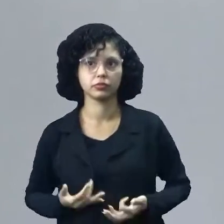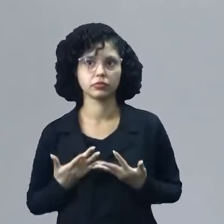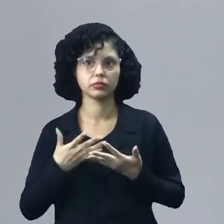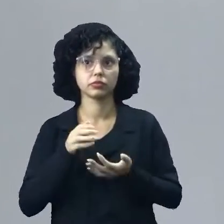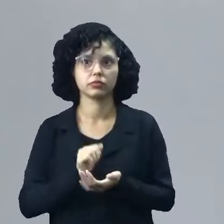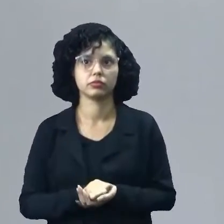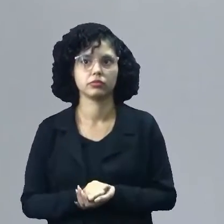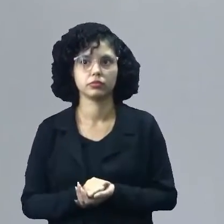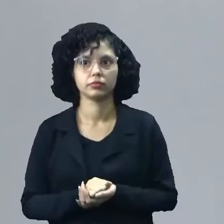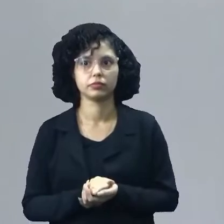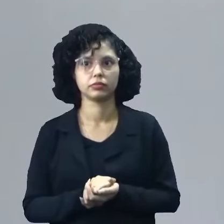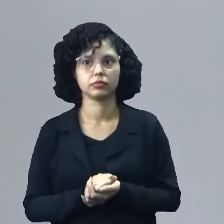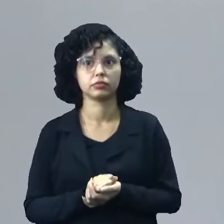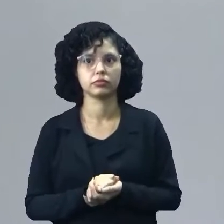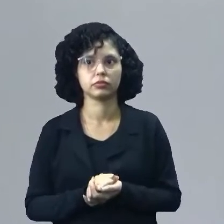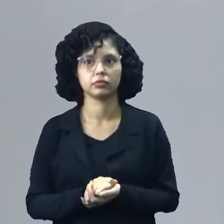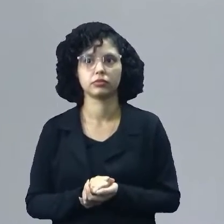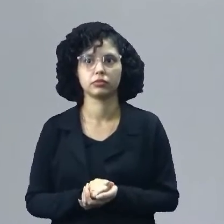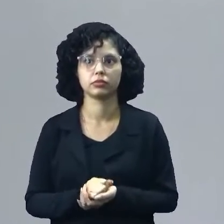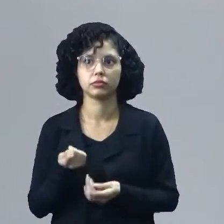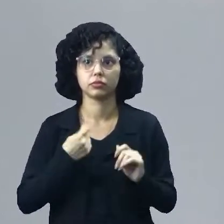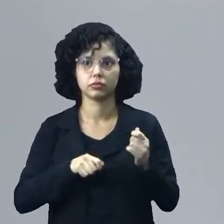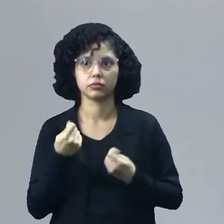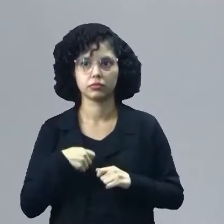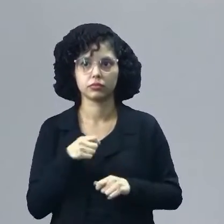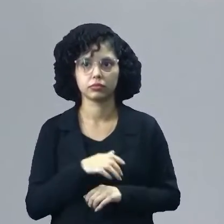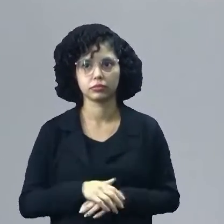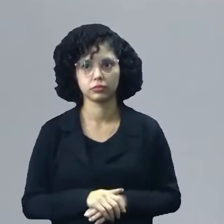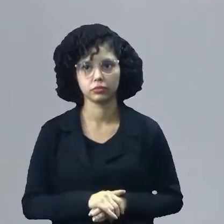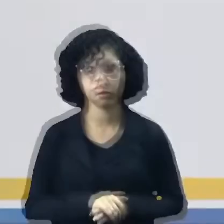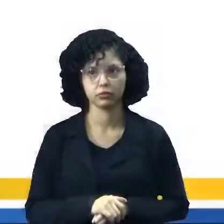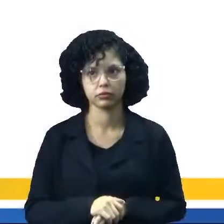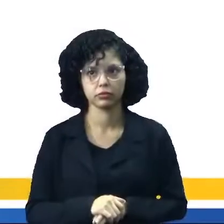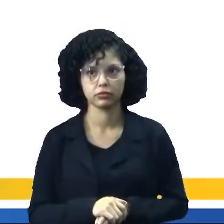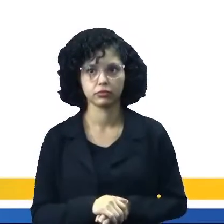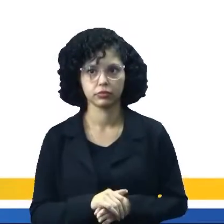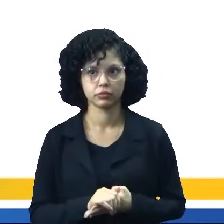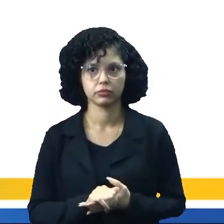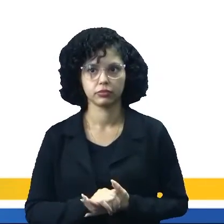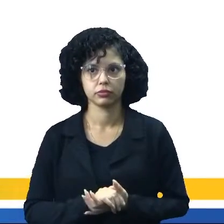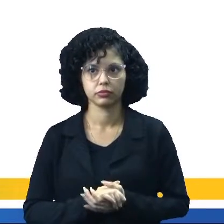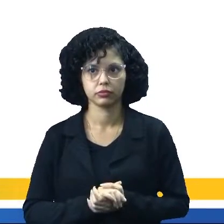motivação, tem a motivação econômica.